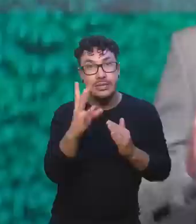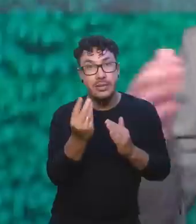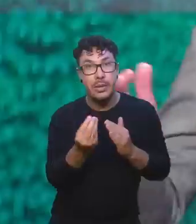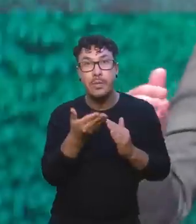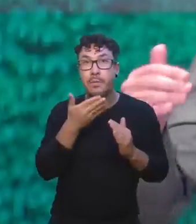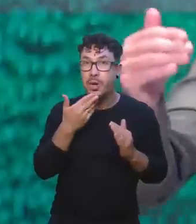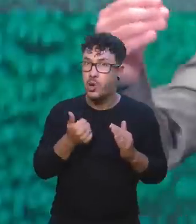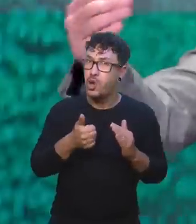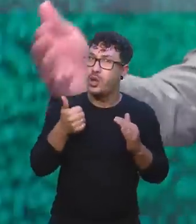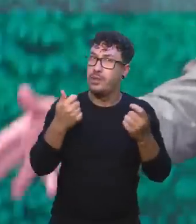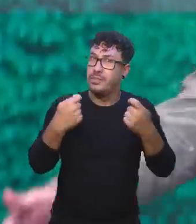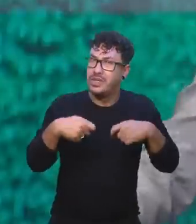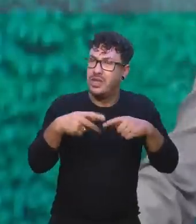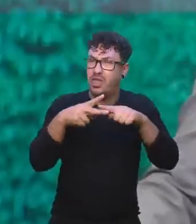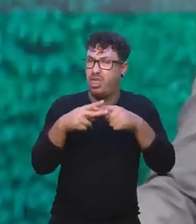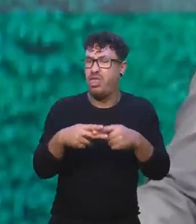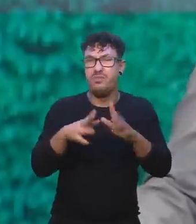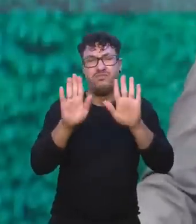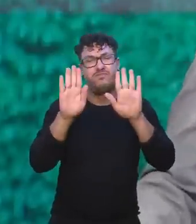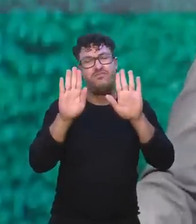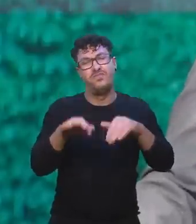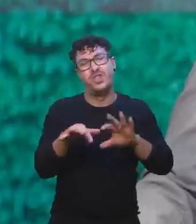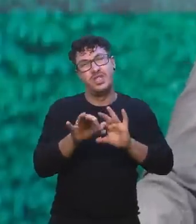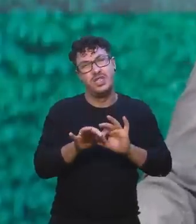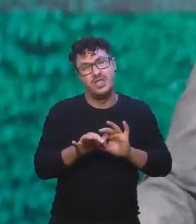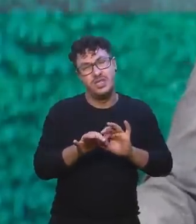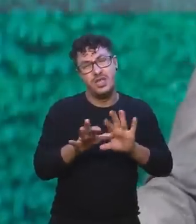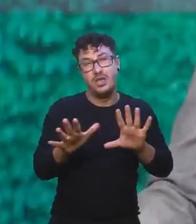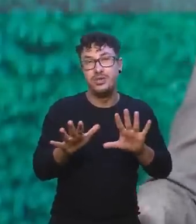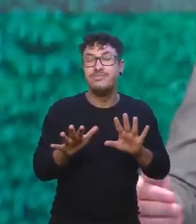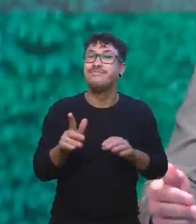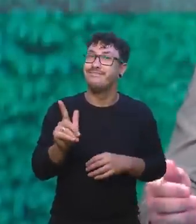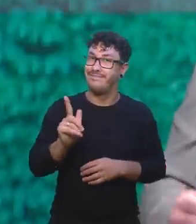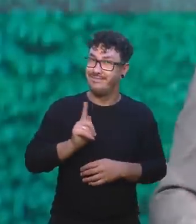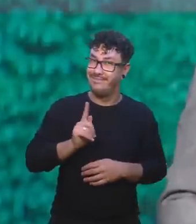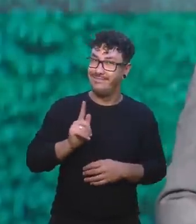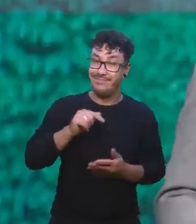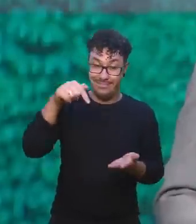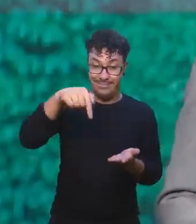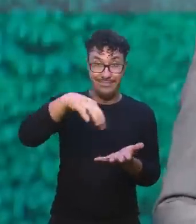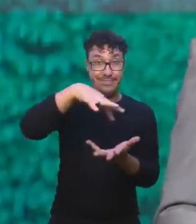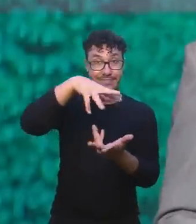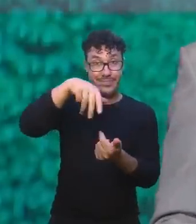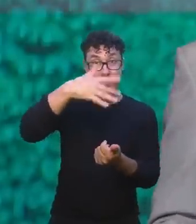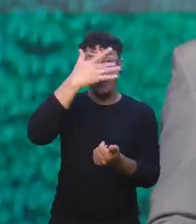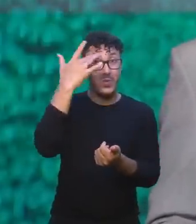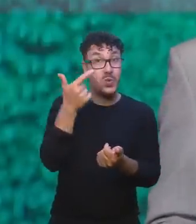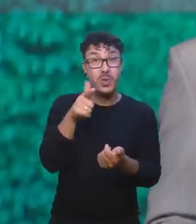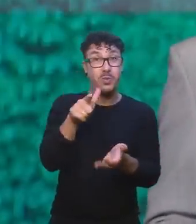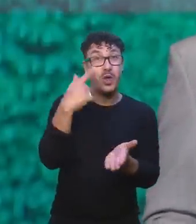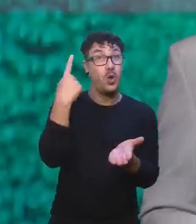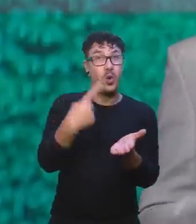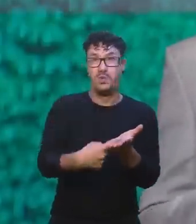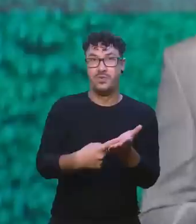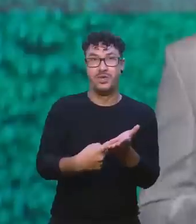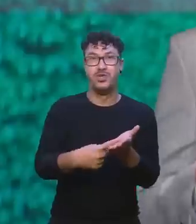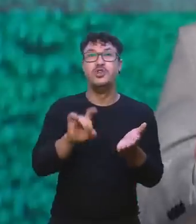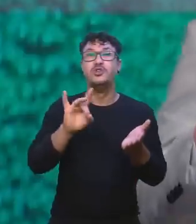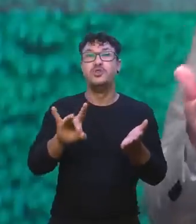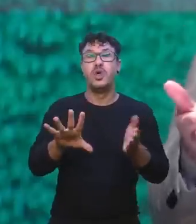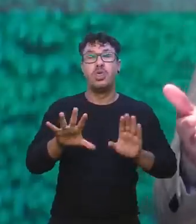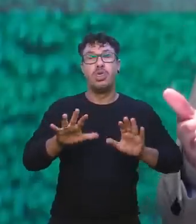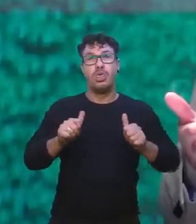corrigir isso e aquilo. Não, deixa como está. Então convivemos com pessoas descomprometidas, passivas, diante